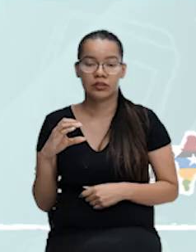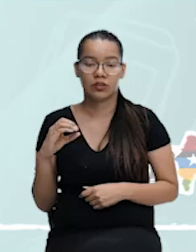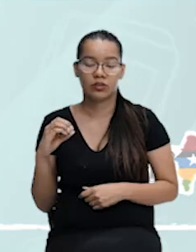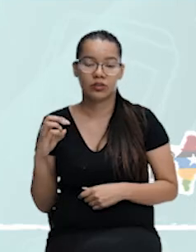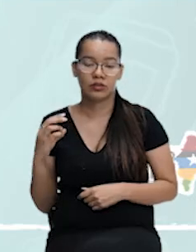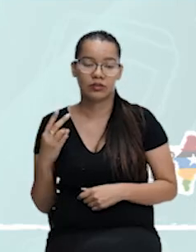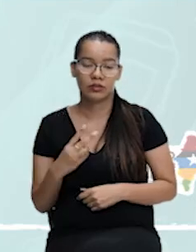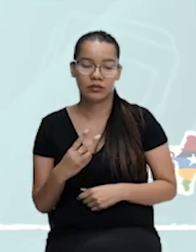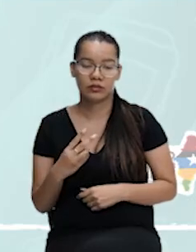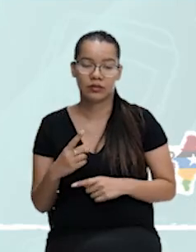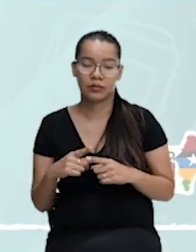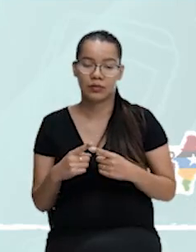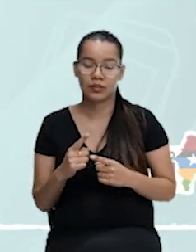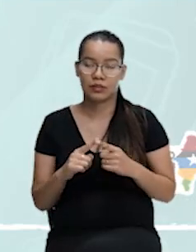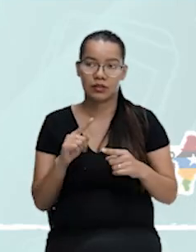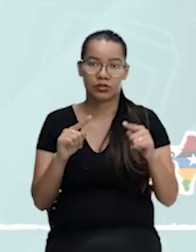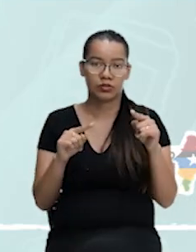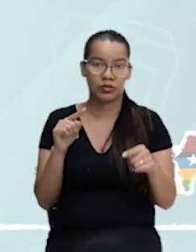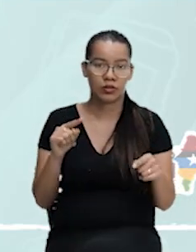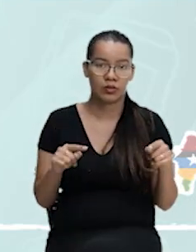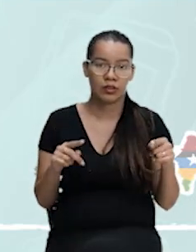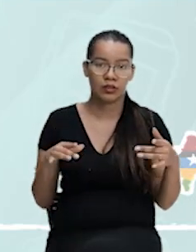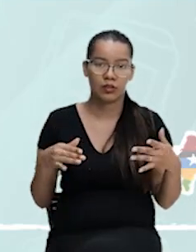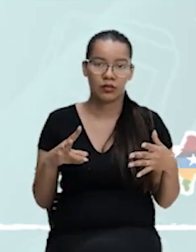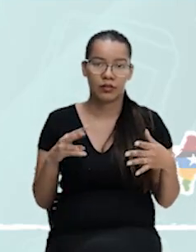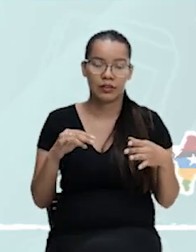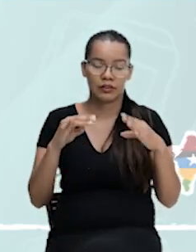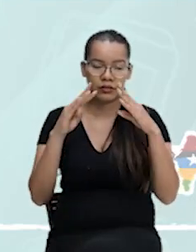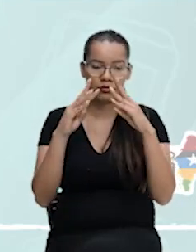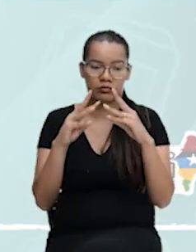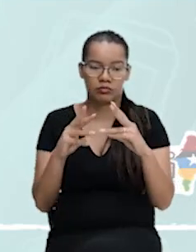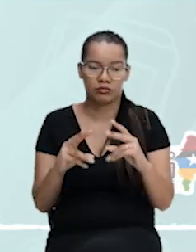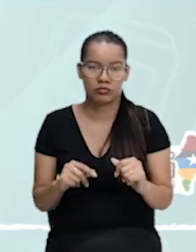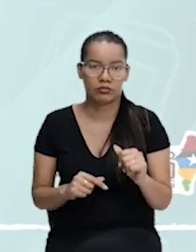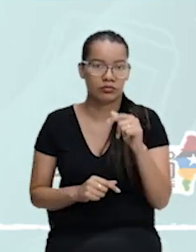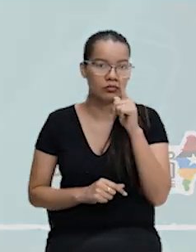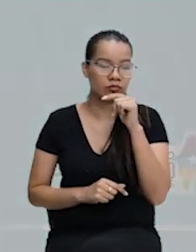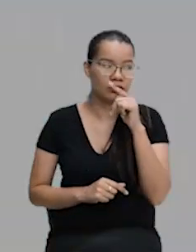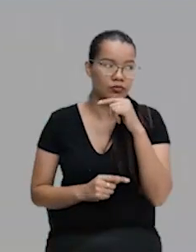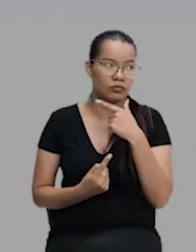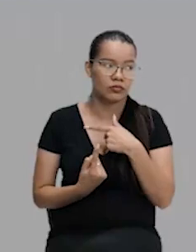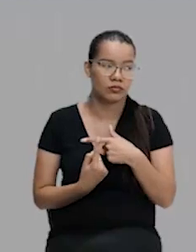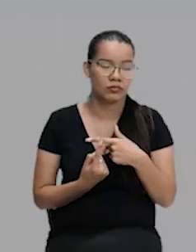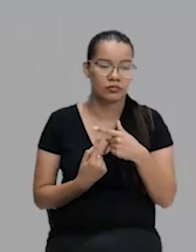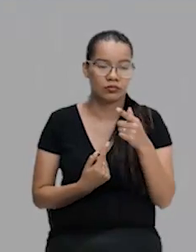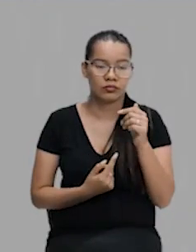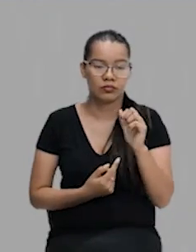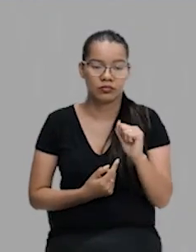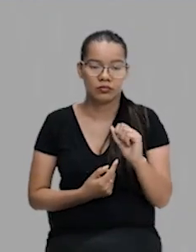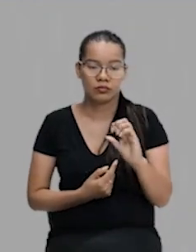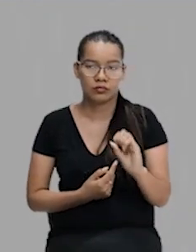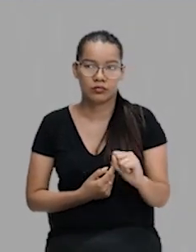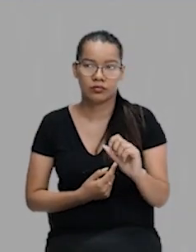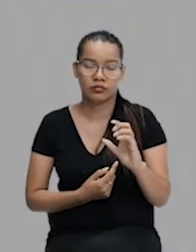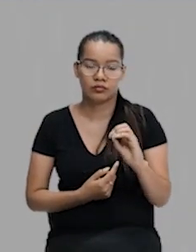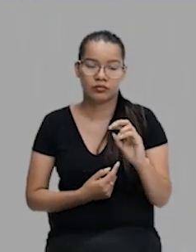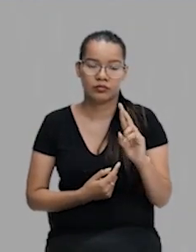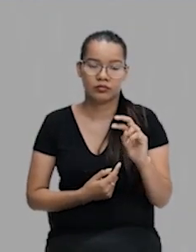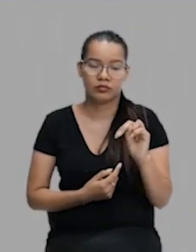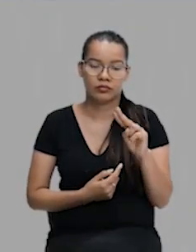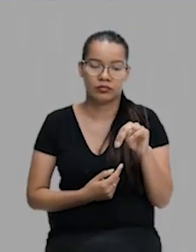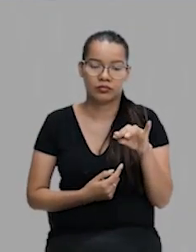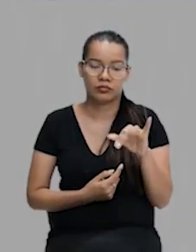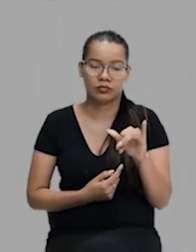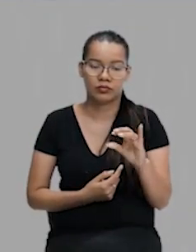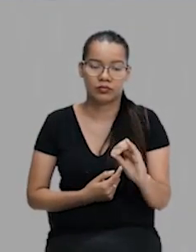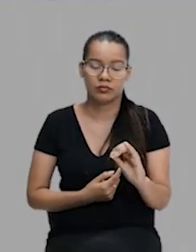que ele é instável. Então, ele vai se decompor em água mais gás carbônico. Produto mais volátil, condição para a